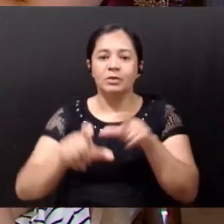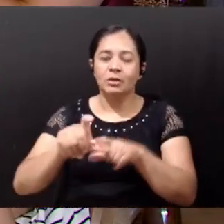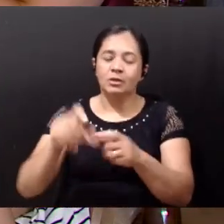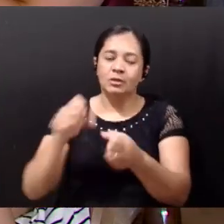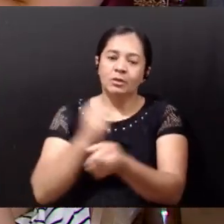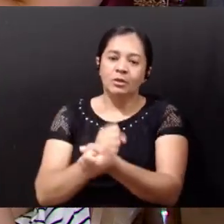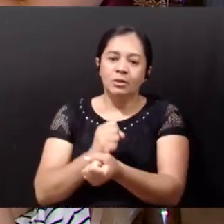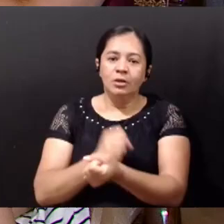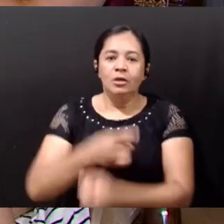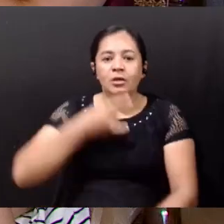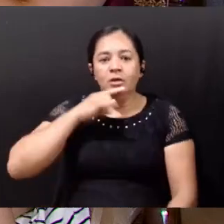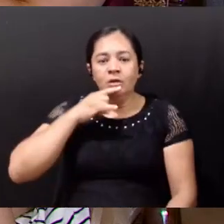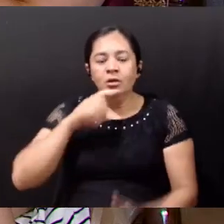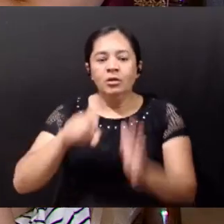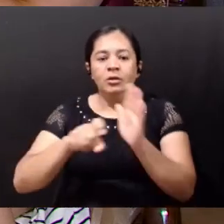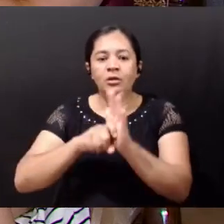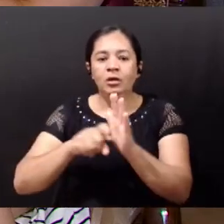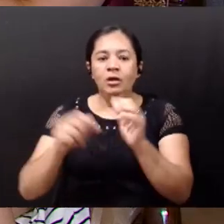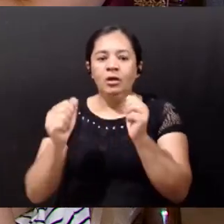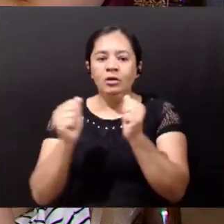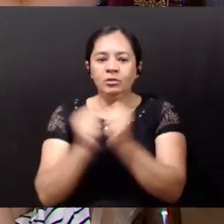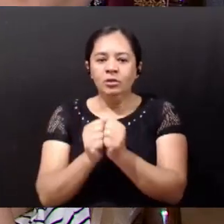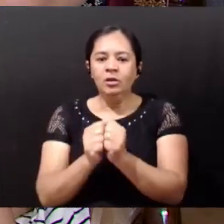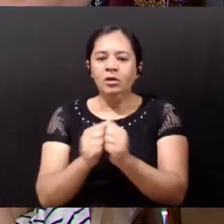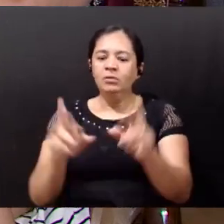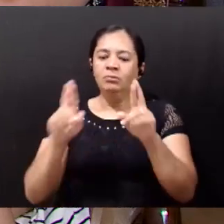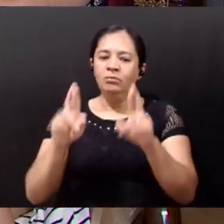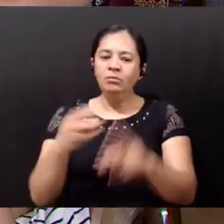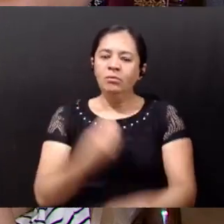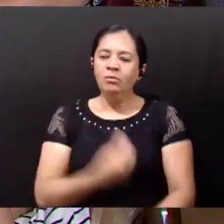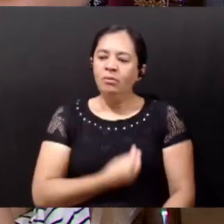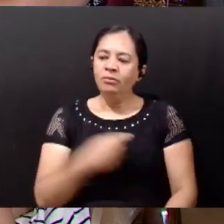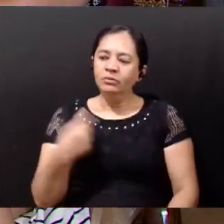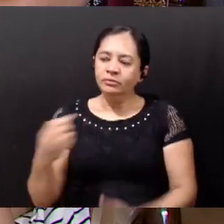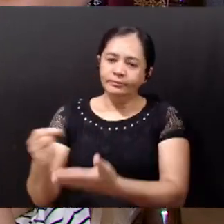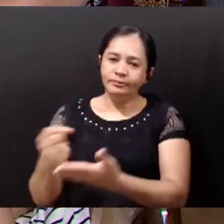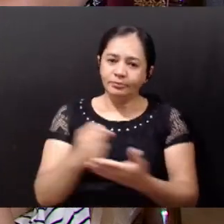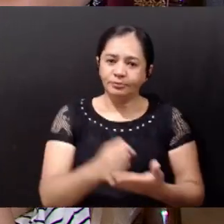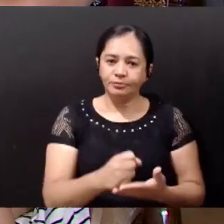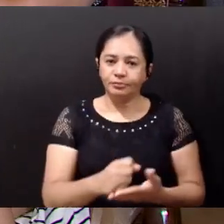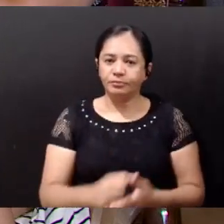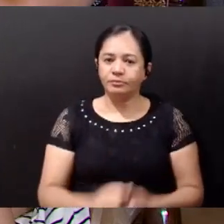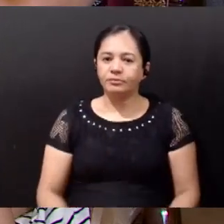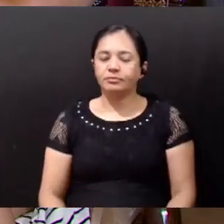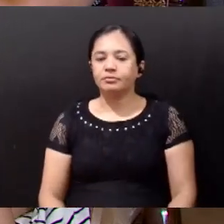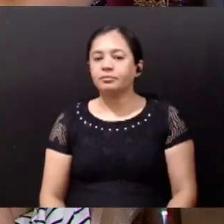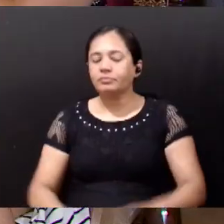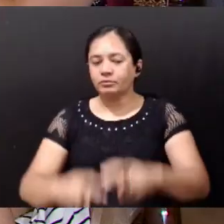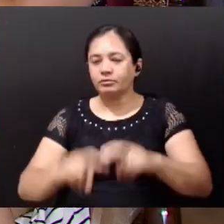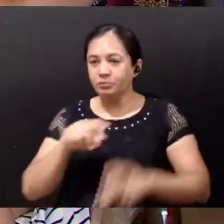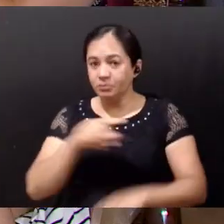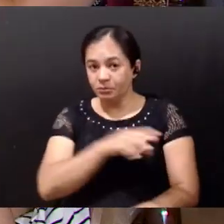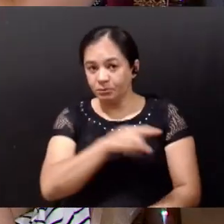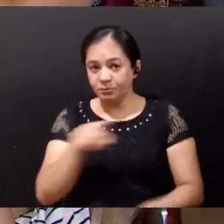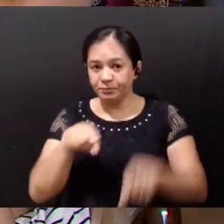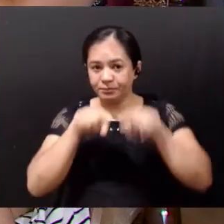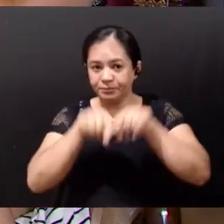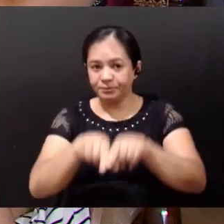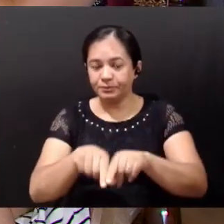com a Esperança e Vida, eles são levados para lá no mesmo dia. Nisso vocês fizeram uma parceria, então? Sim,